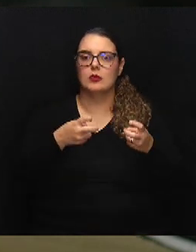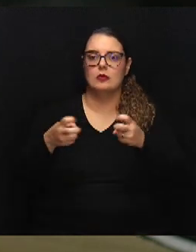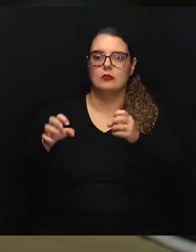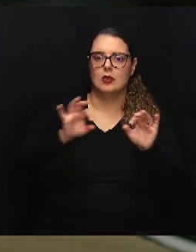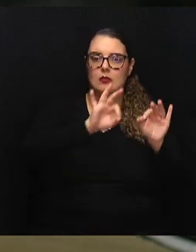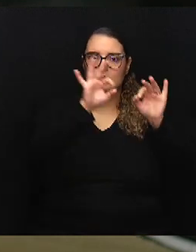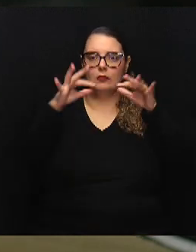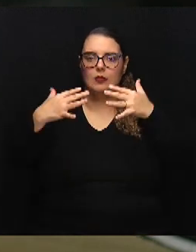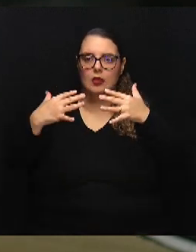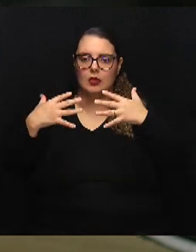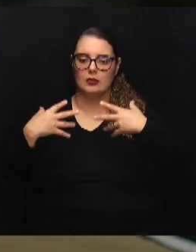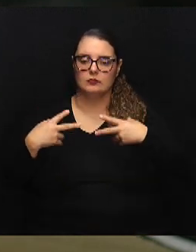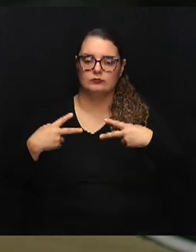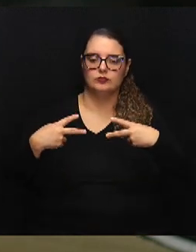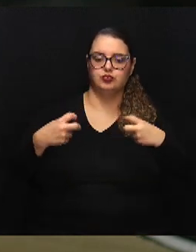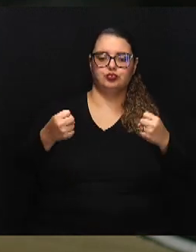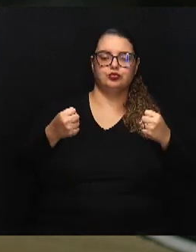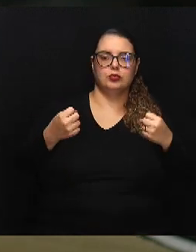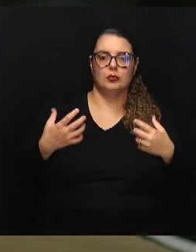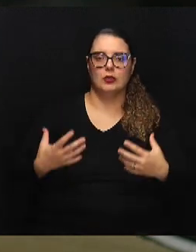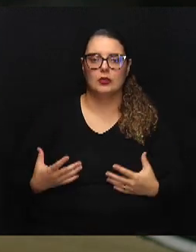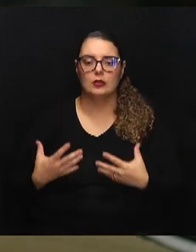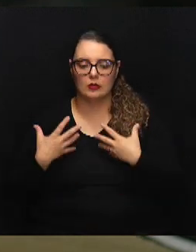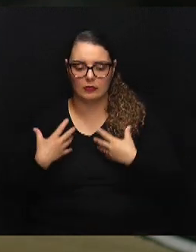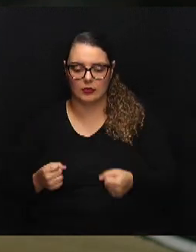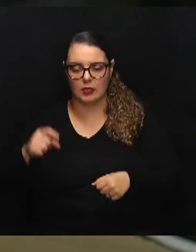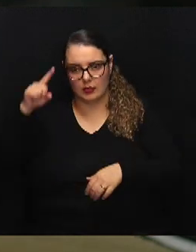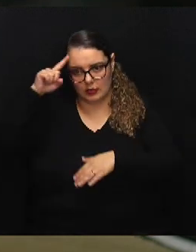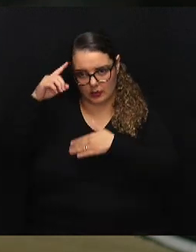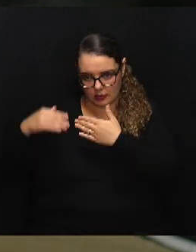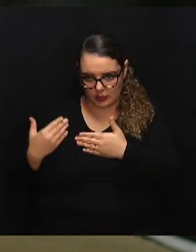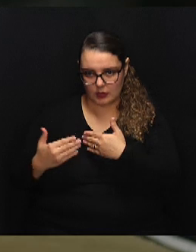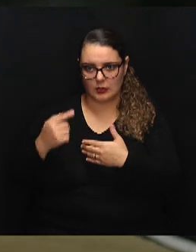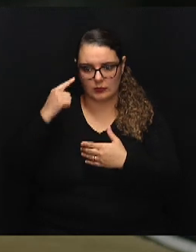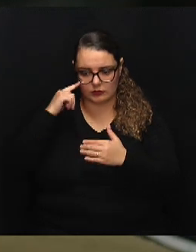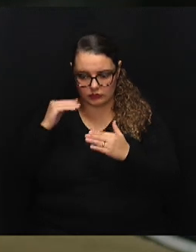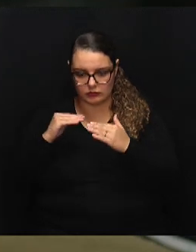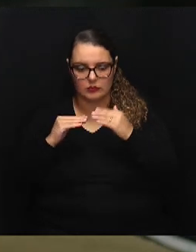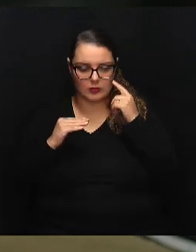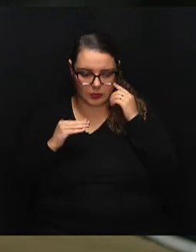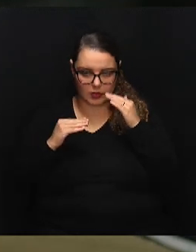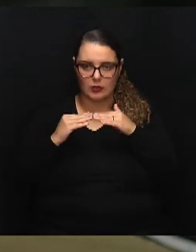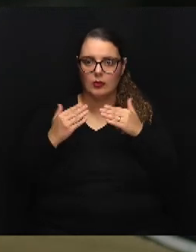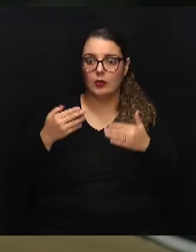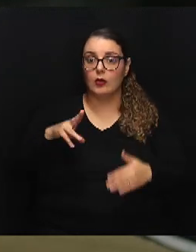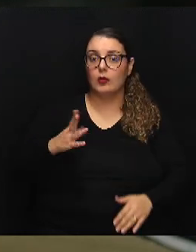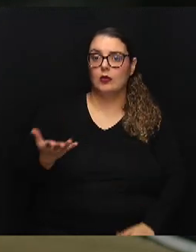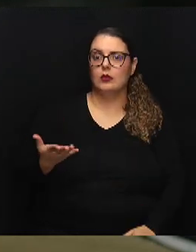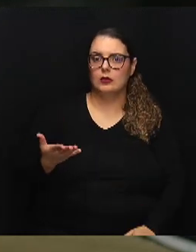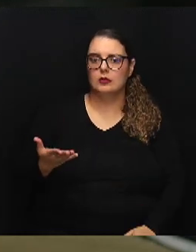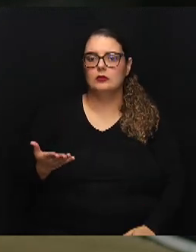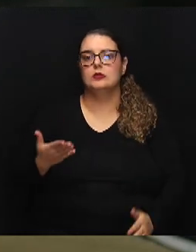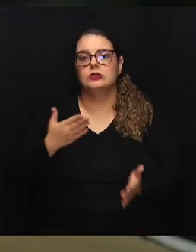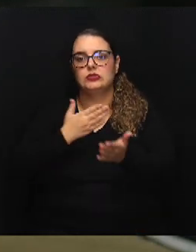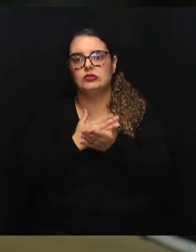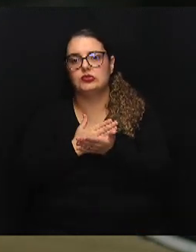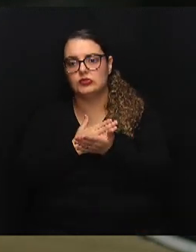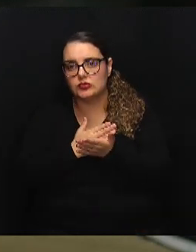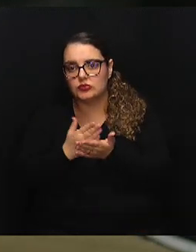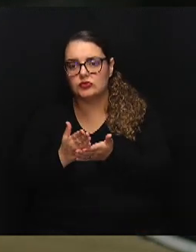telespectador puxa alguma coisa para ele e que vai alinhar, ou então ser o início